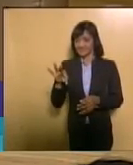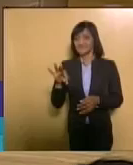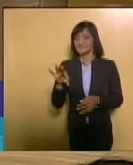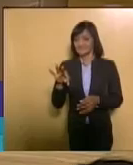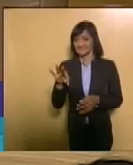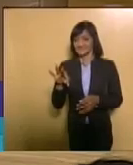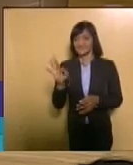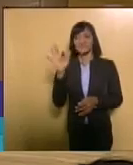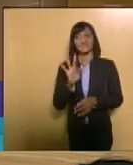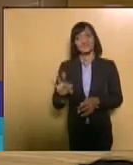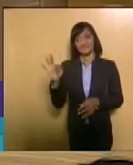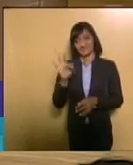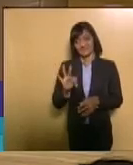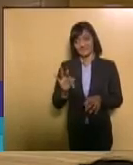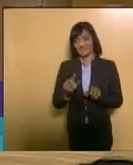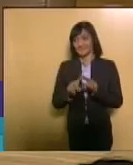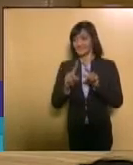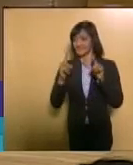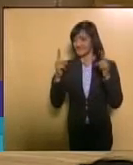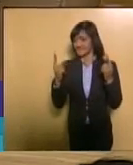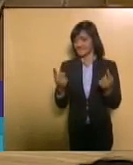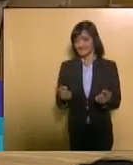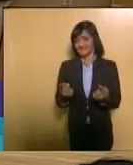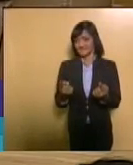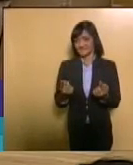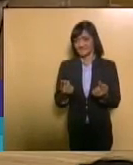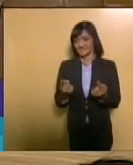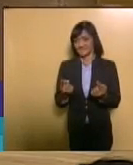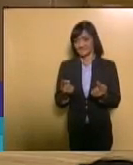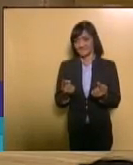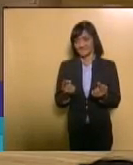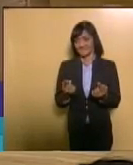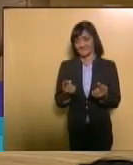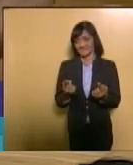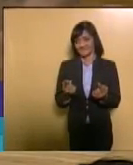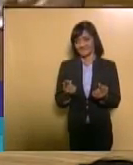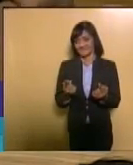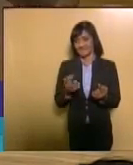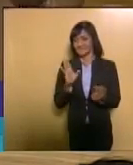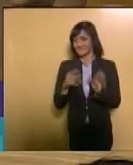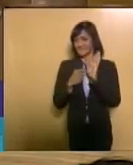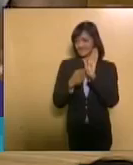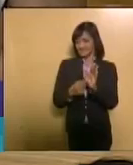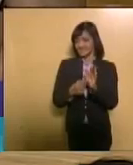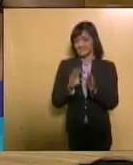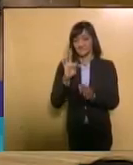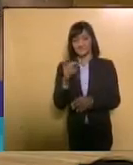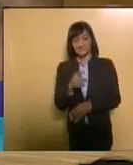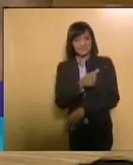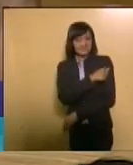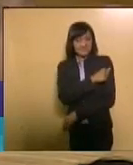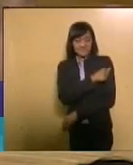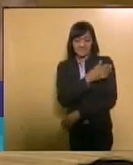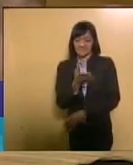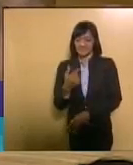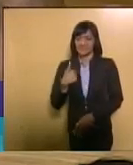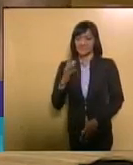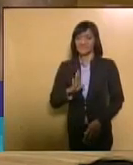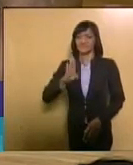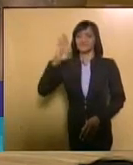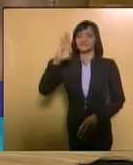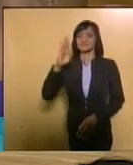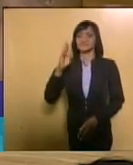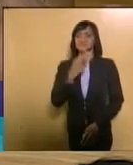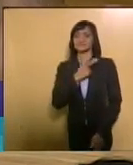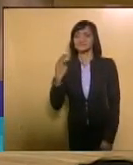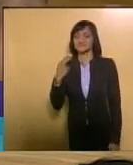ensino superior mas que ela disse eh se apresentou os alunos todos e chegou na hora de eu me apresentar que eu falei